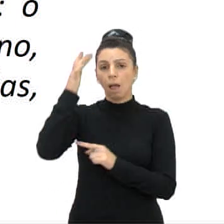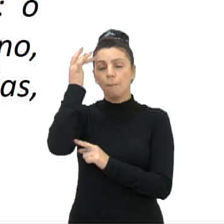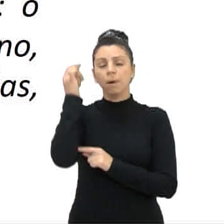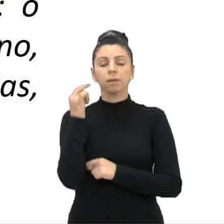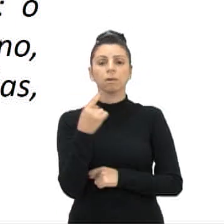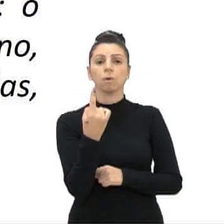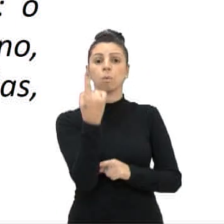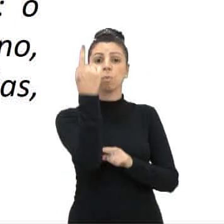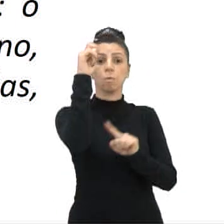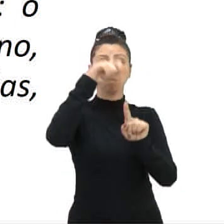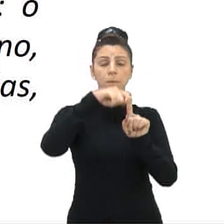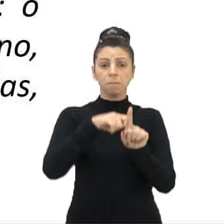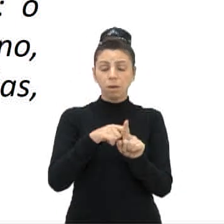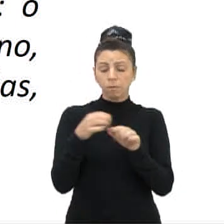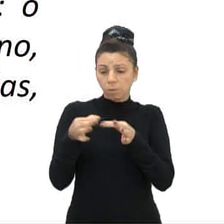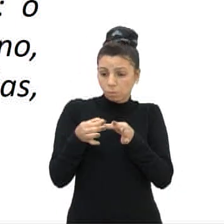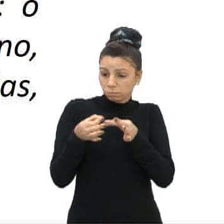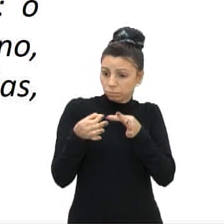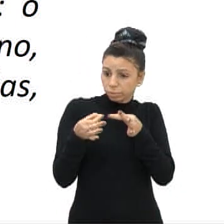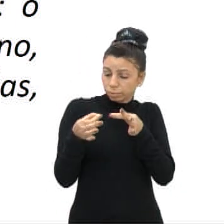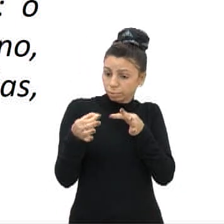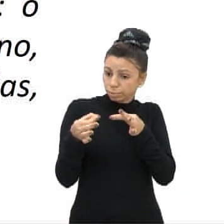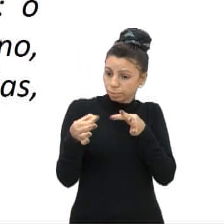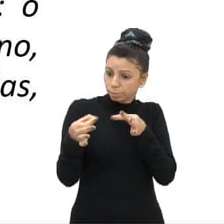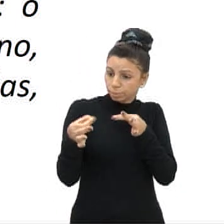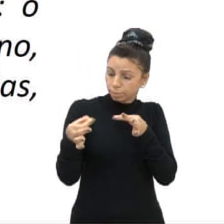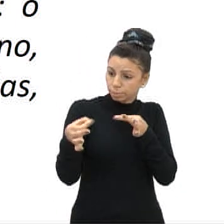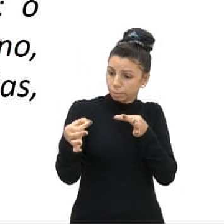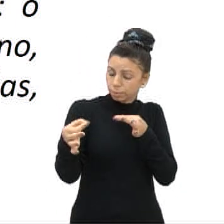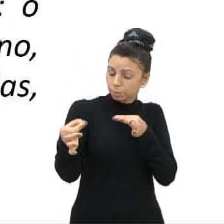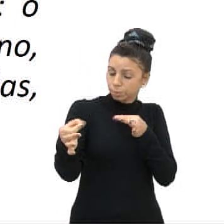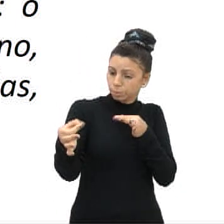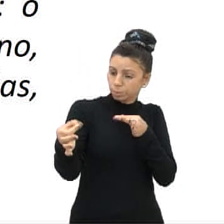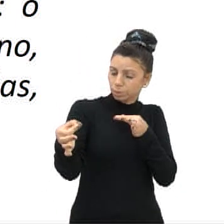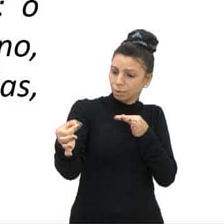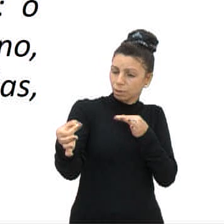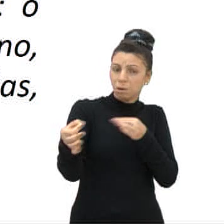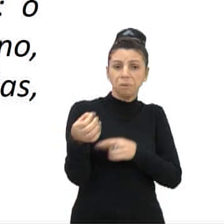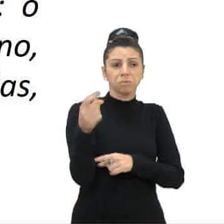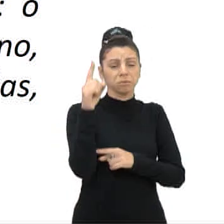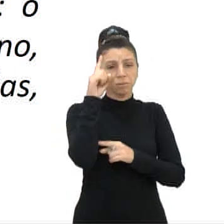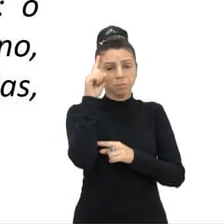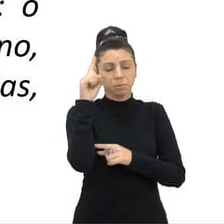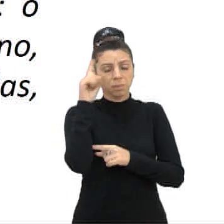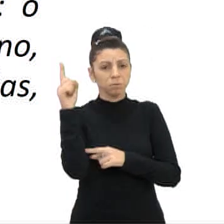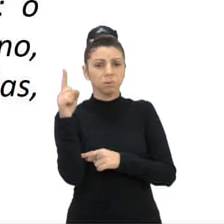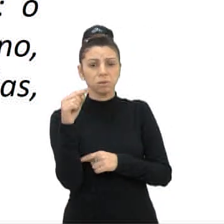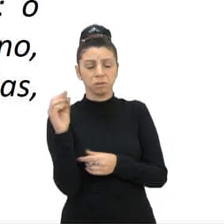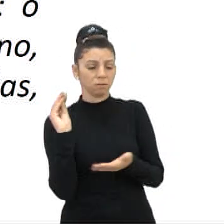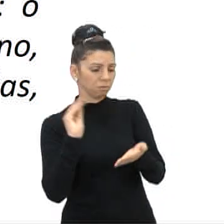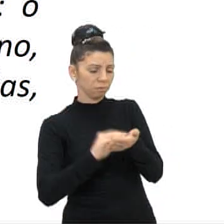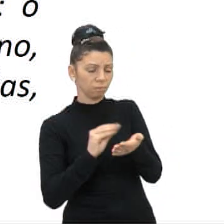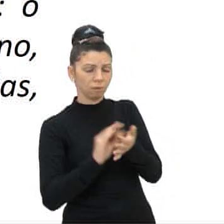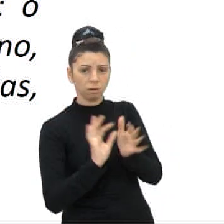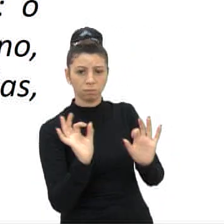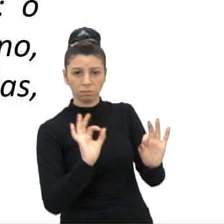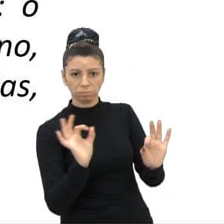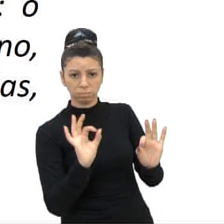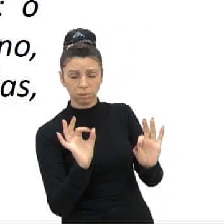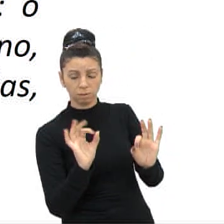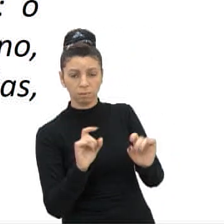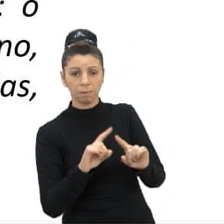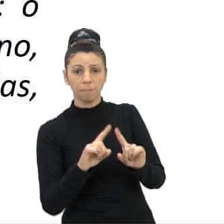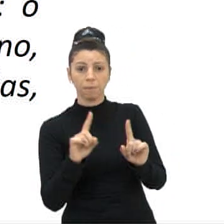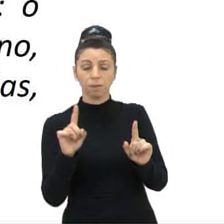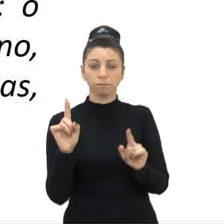de casa. Primeiros dias, para dizer a verdade, não senti falta. Bom chegar tarde, esquecido na conversa de